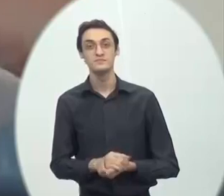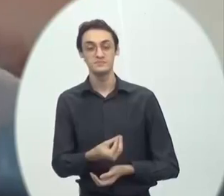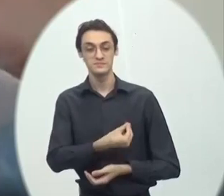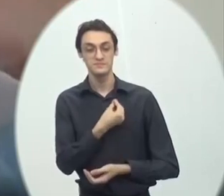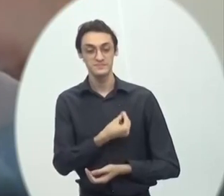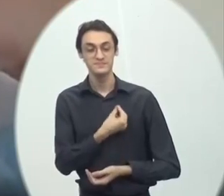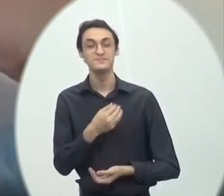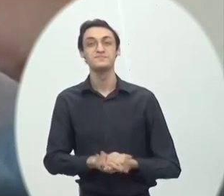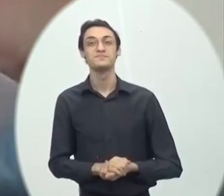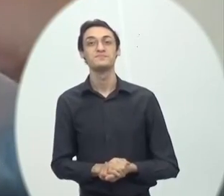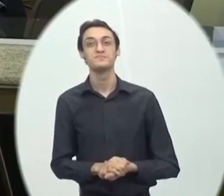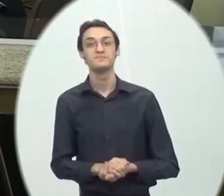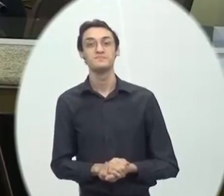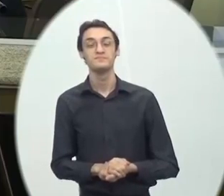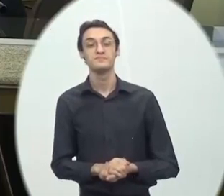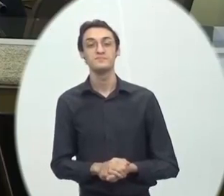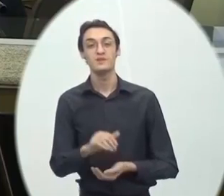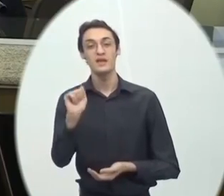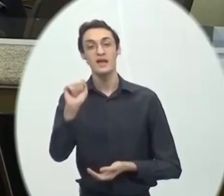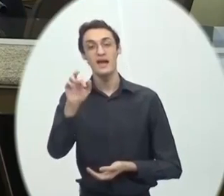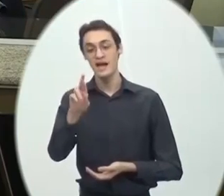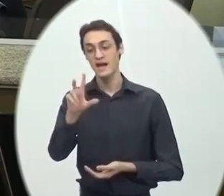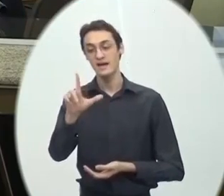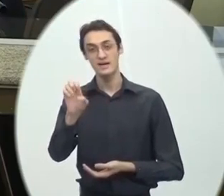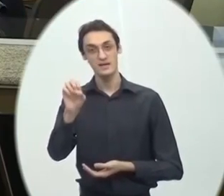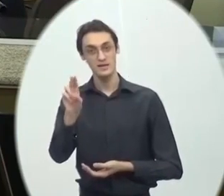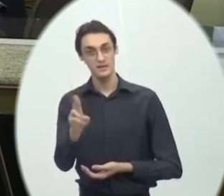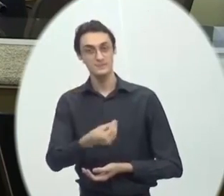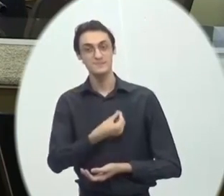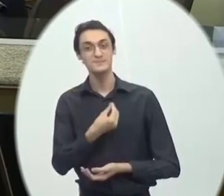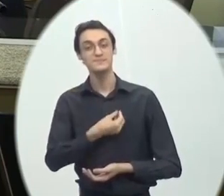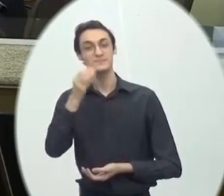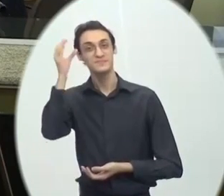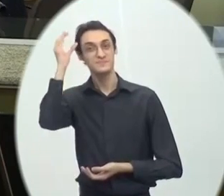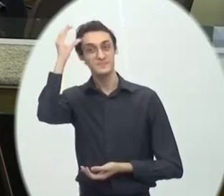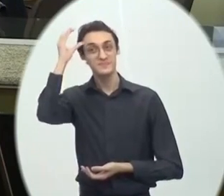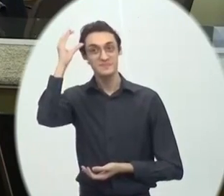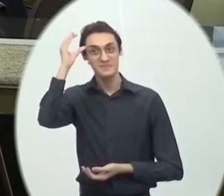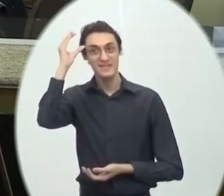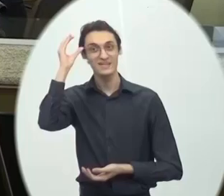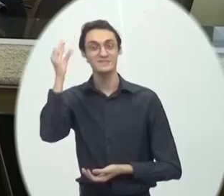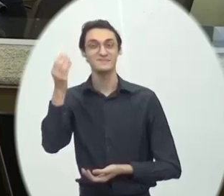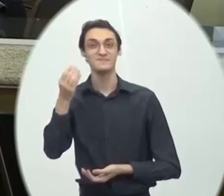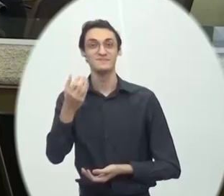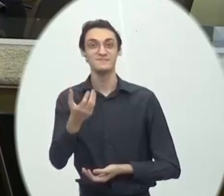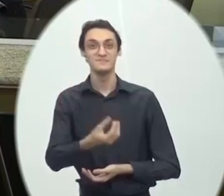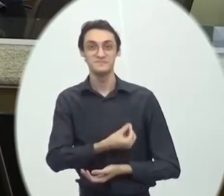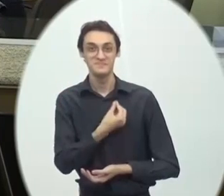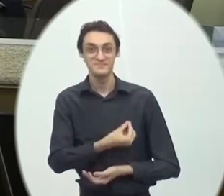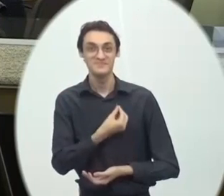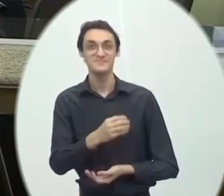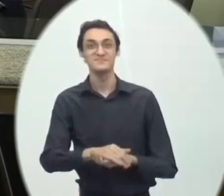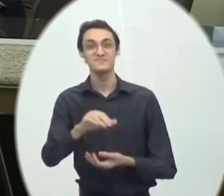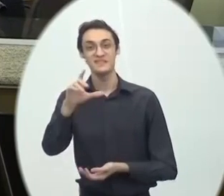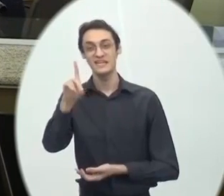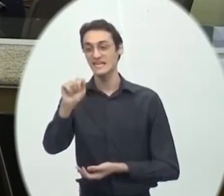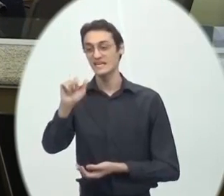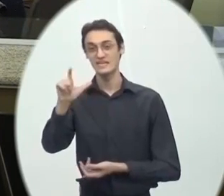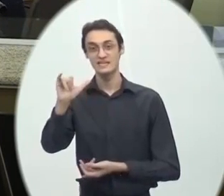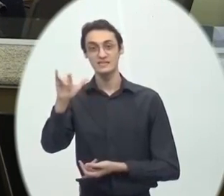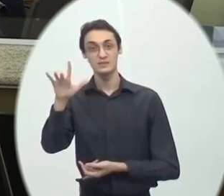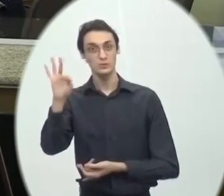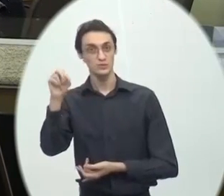Presente. Presente. Vereador Arleu da Silveira. Presente. Vereadora Camila do Nascimento. Presente. Vereador Dailton